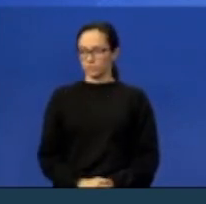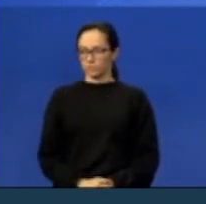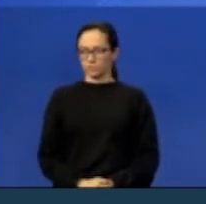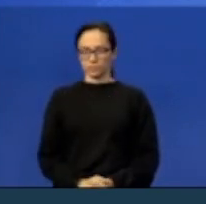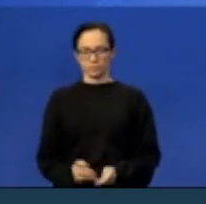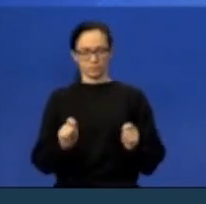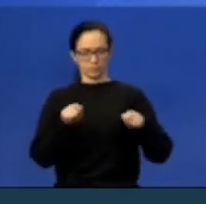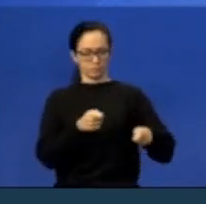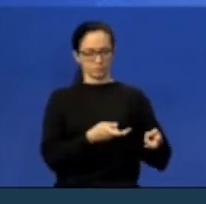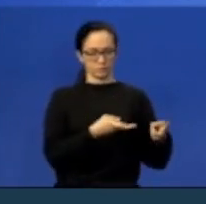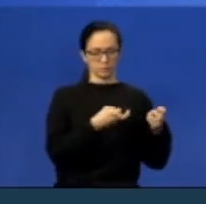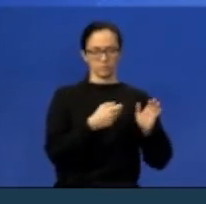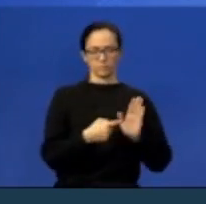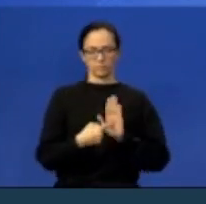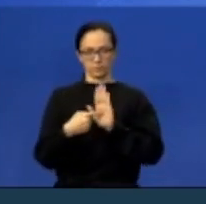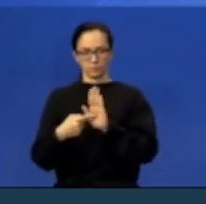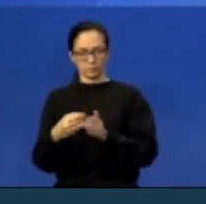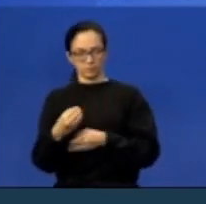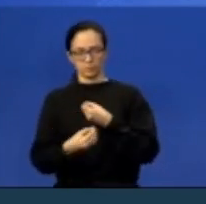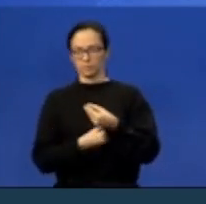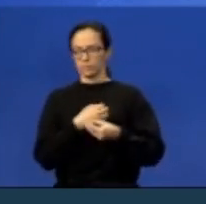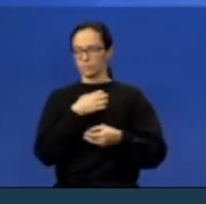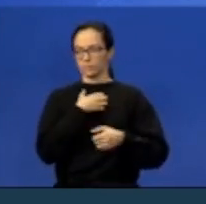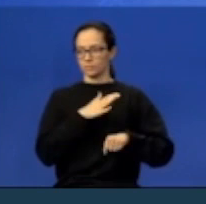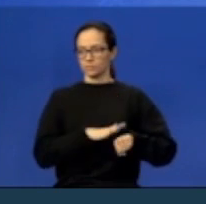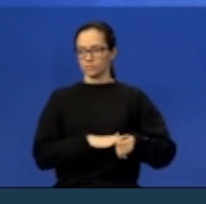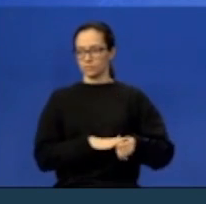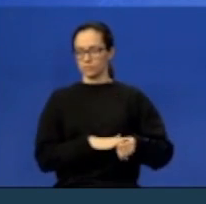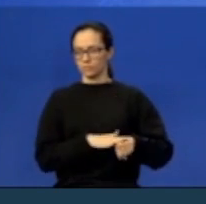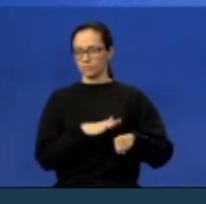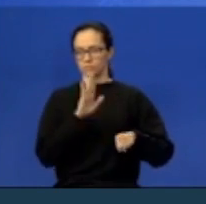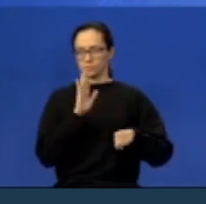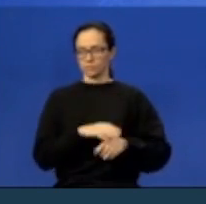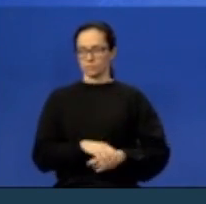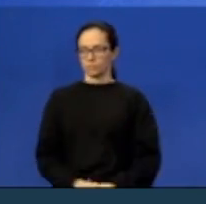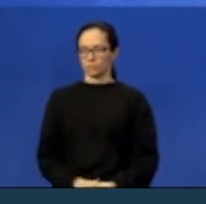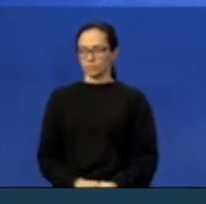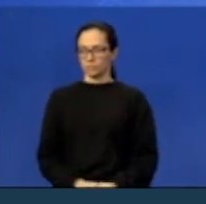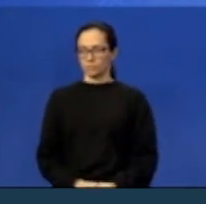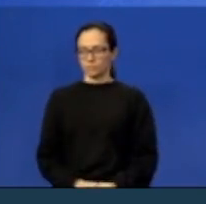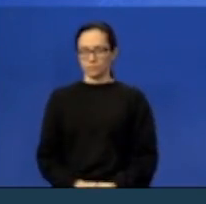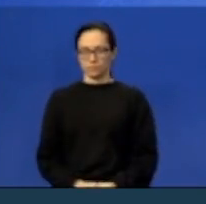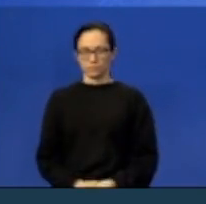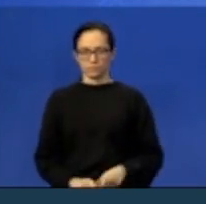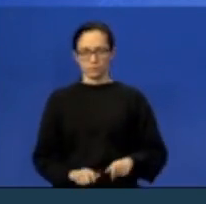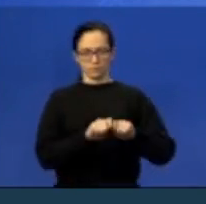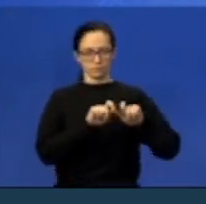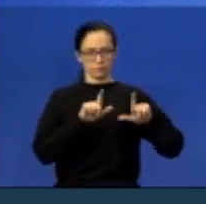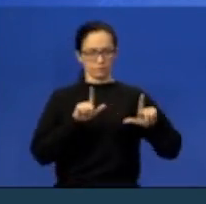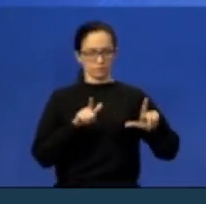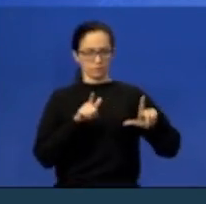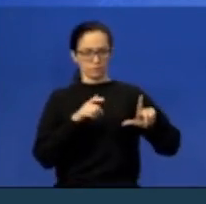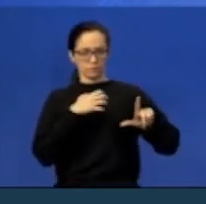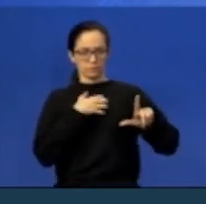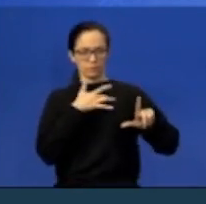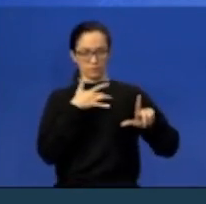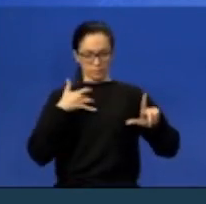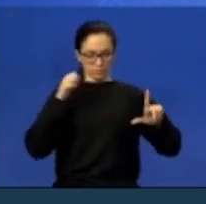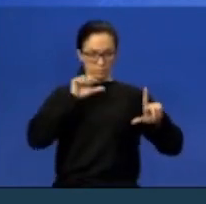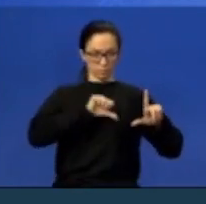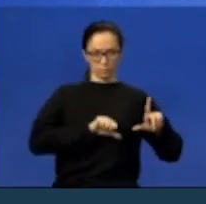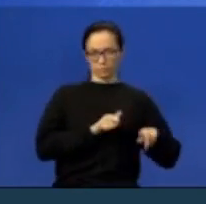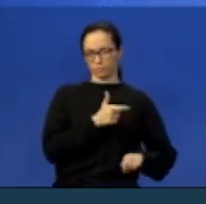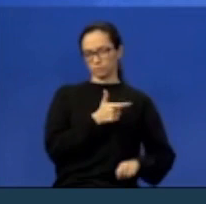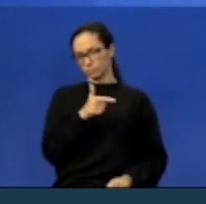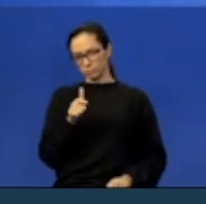exames, a ultrassonografia ela é o exame mais... menos prejudicial à saúde, ele